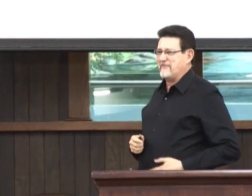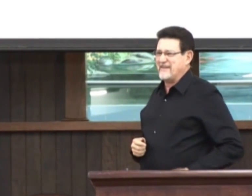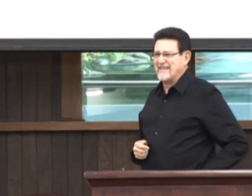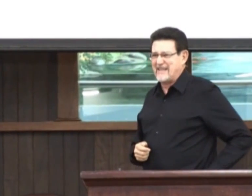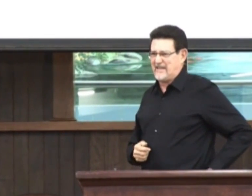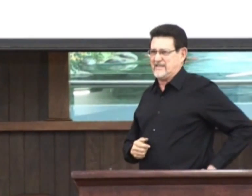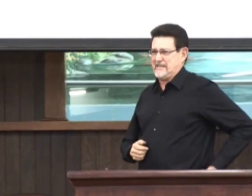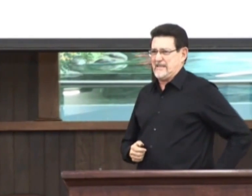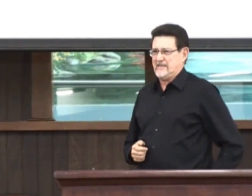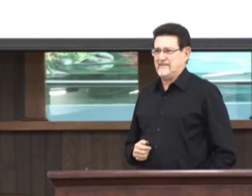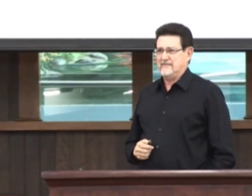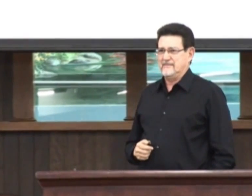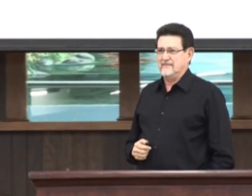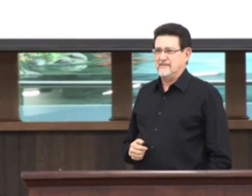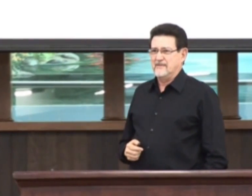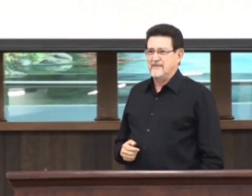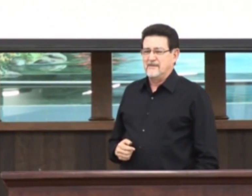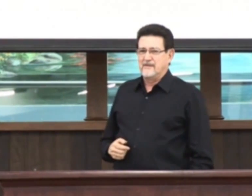coisa fantástica.